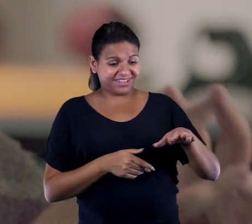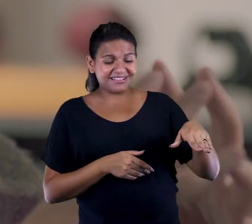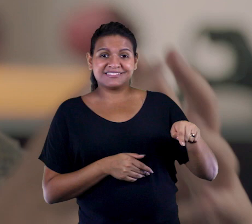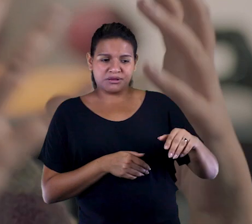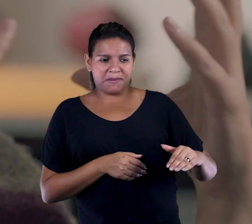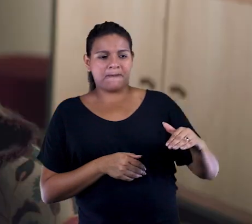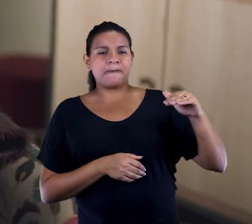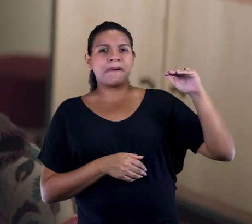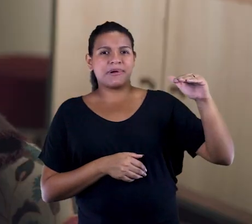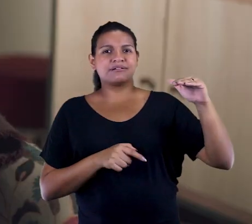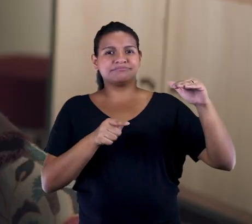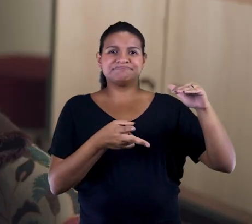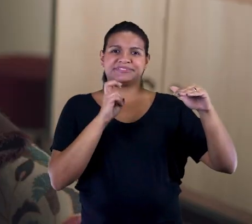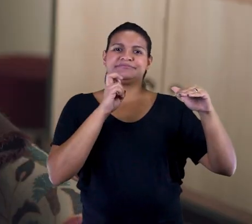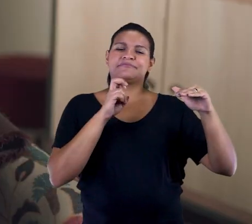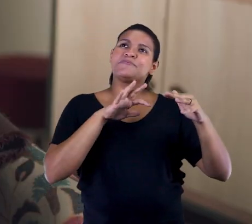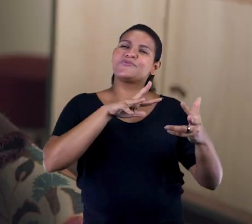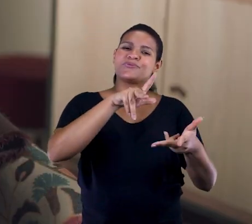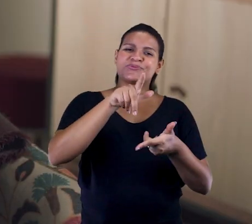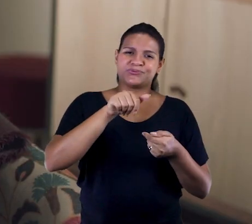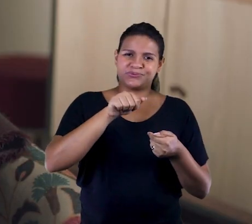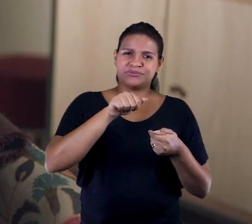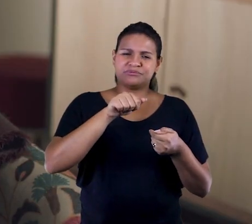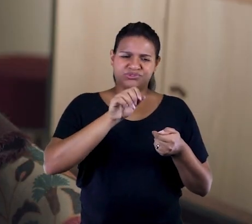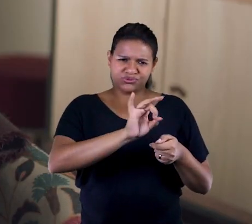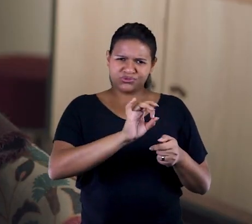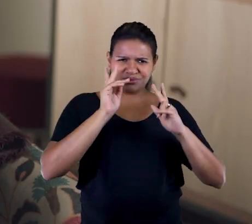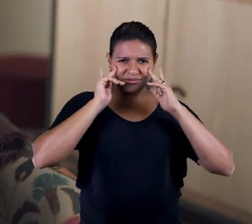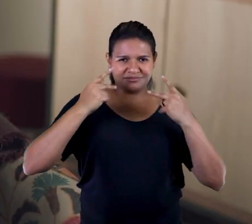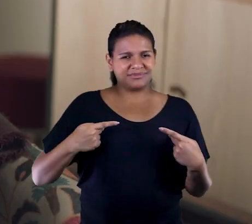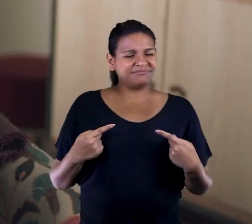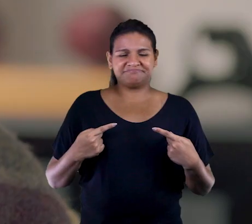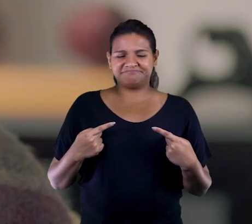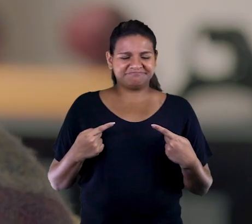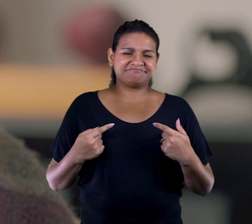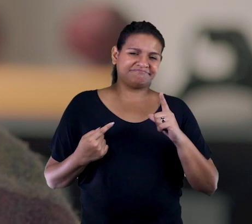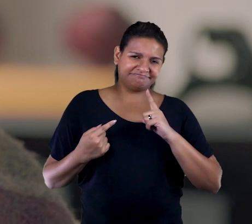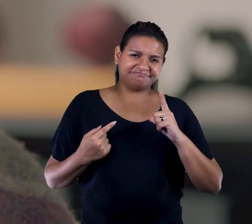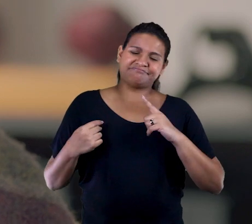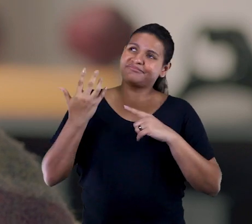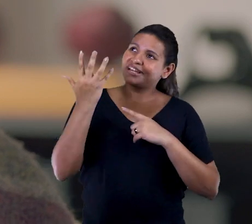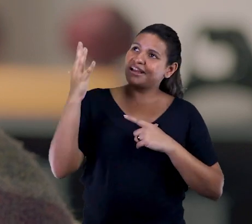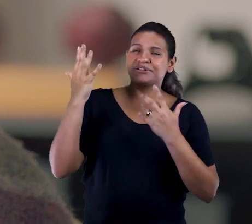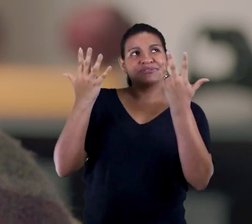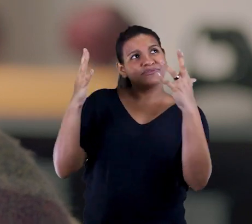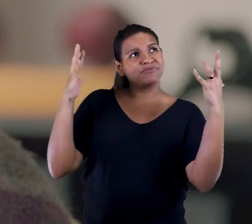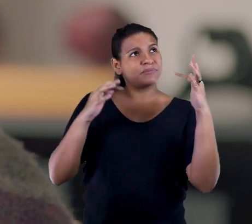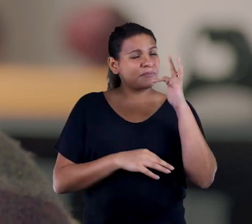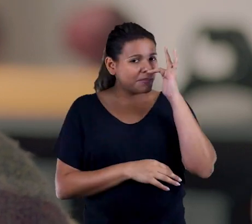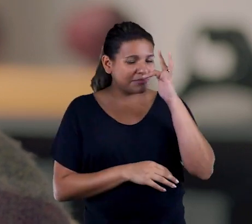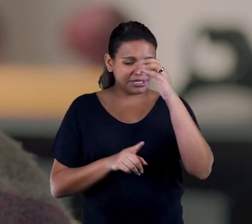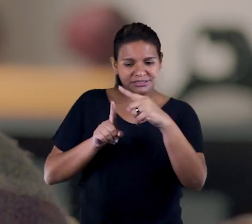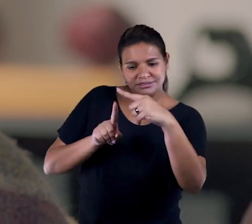uma compreensão do mundo como ele realmente é, que não é só habitado por humanos, que é habitado pela natureza,